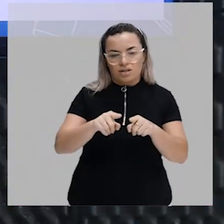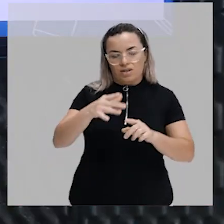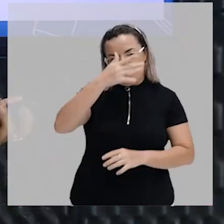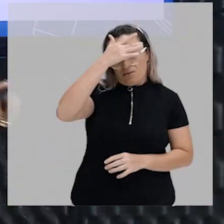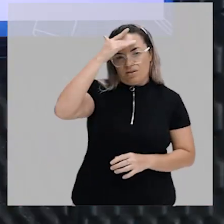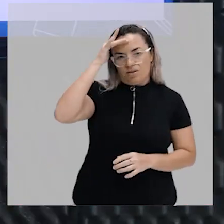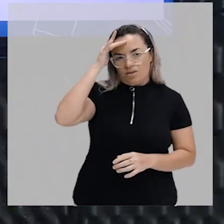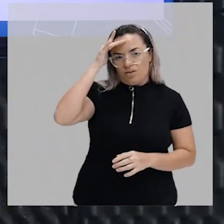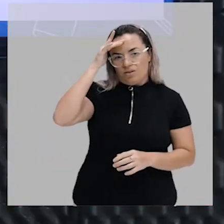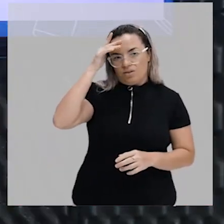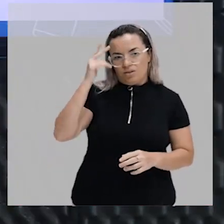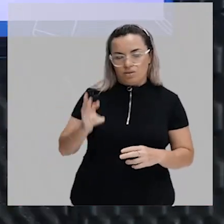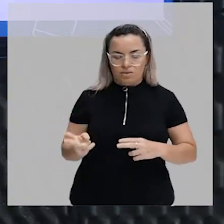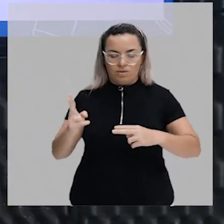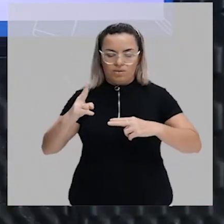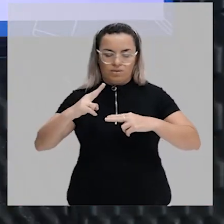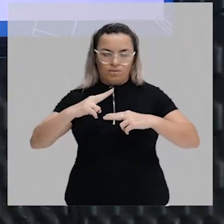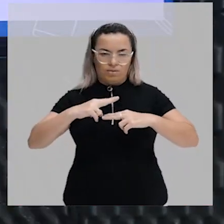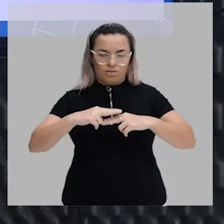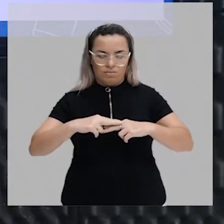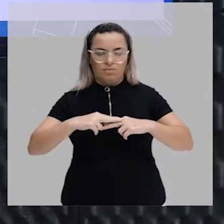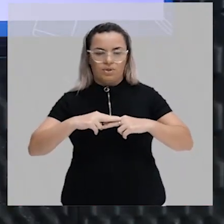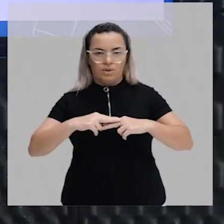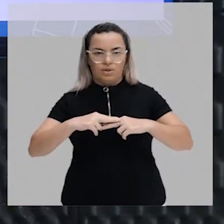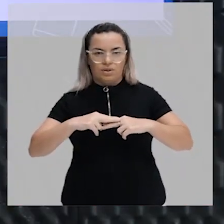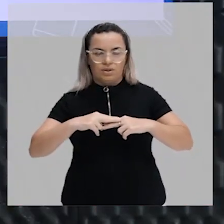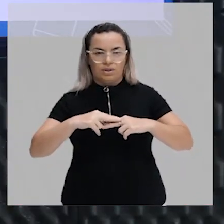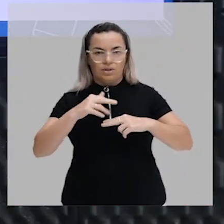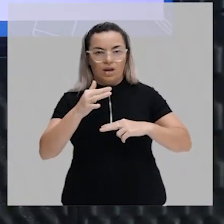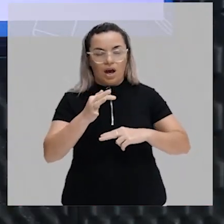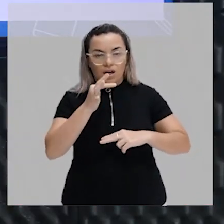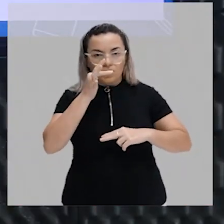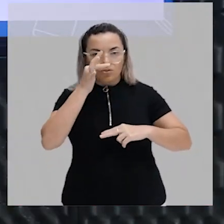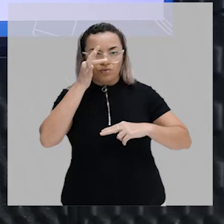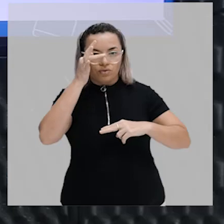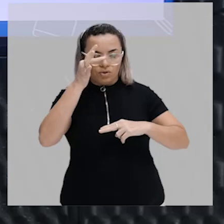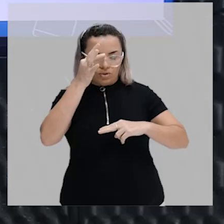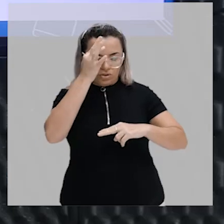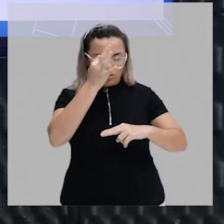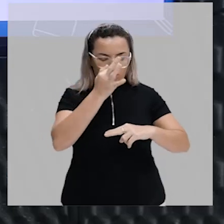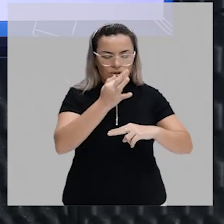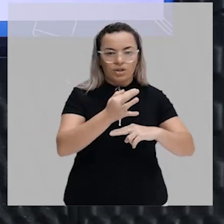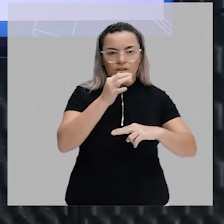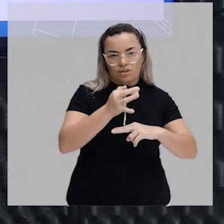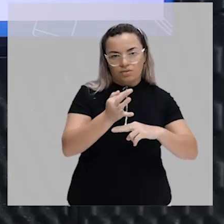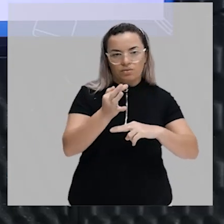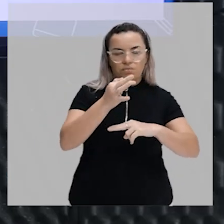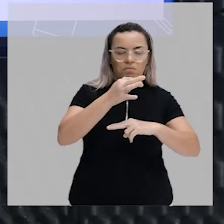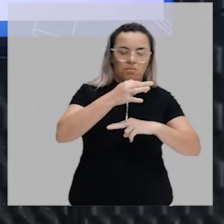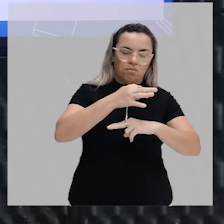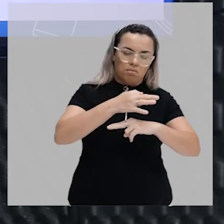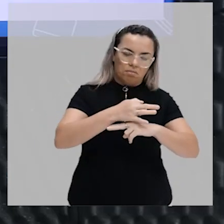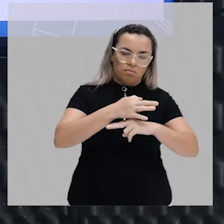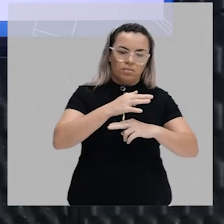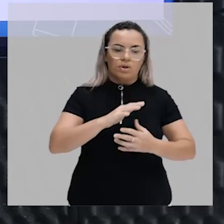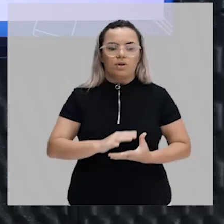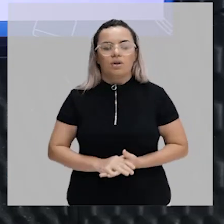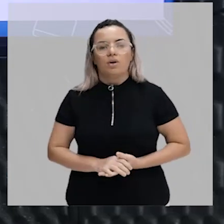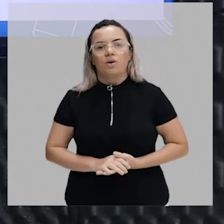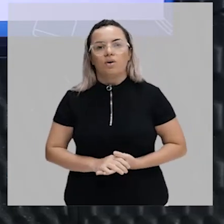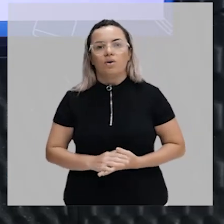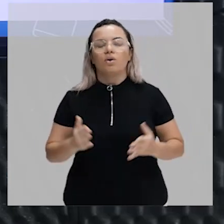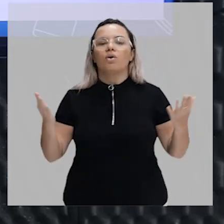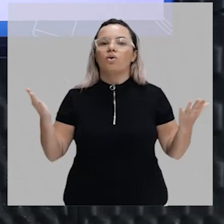flores que são naturais, elas ficam murchas. Bom, gente, hoje eu trouxe uma sequência de questões